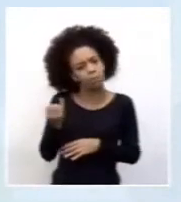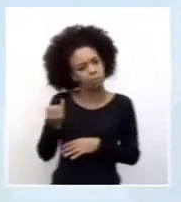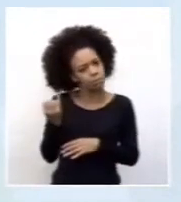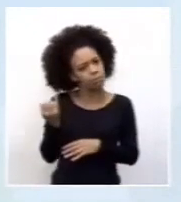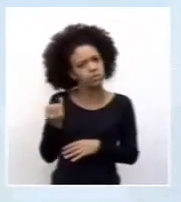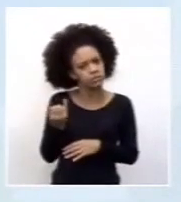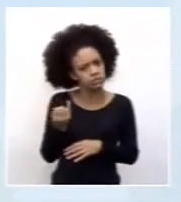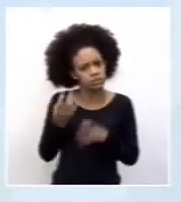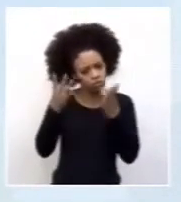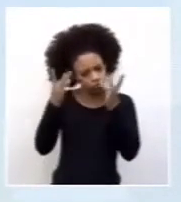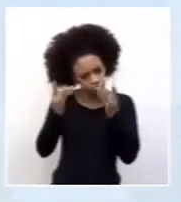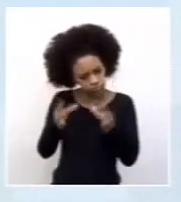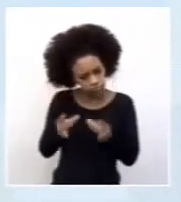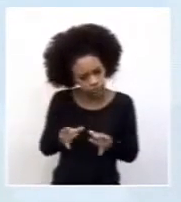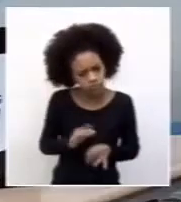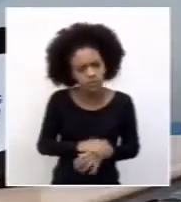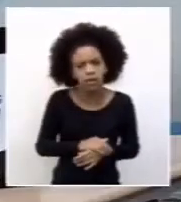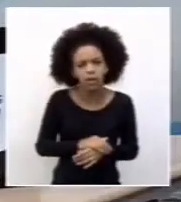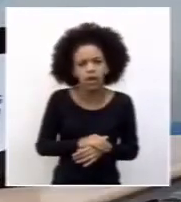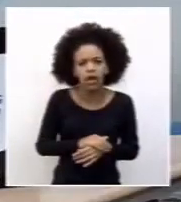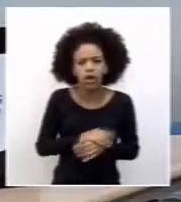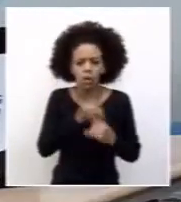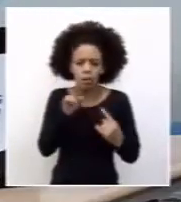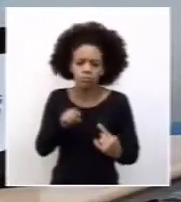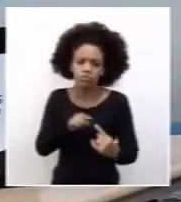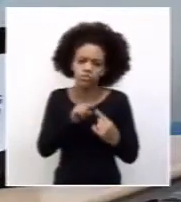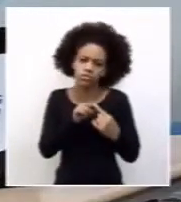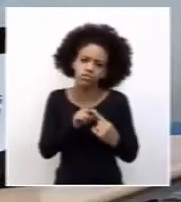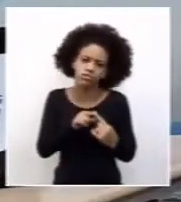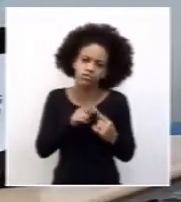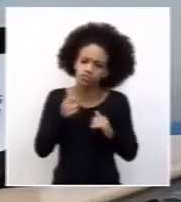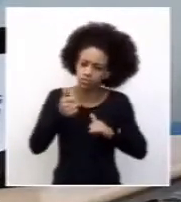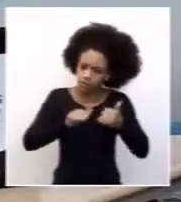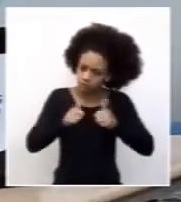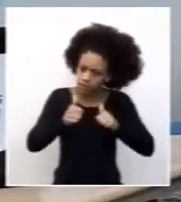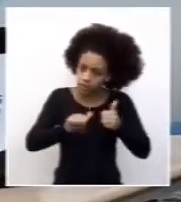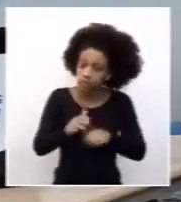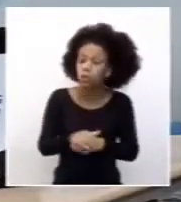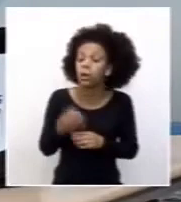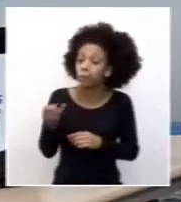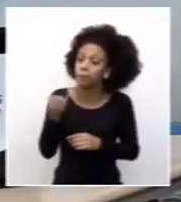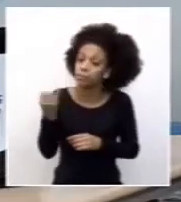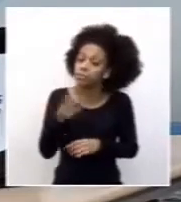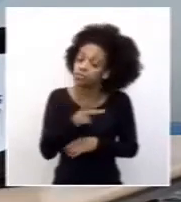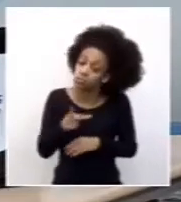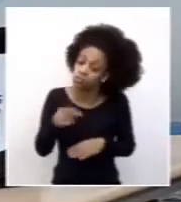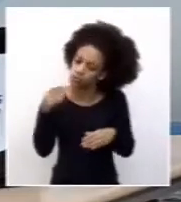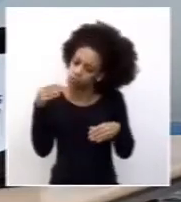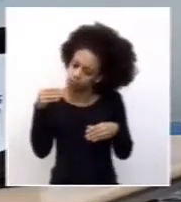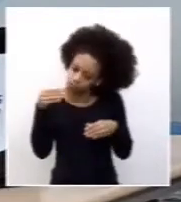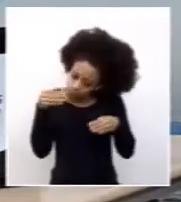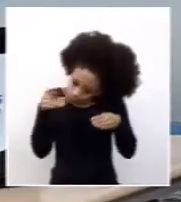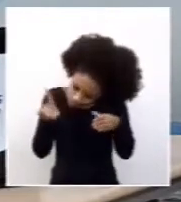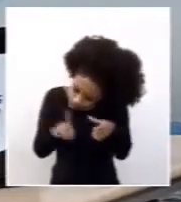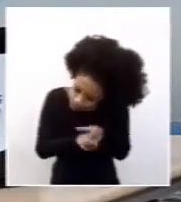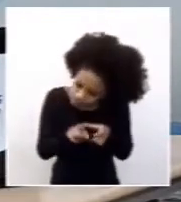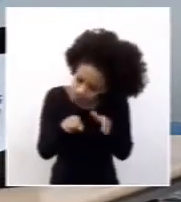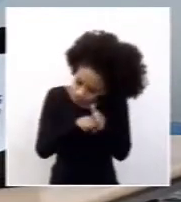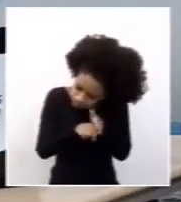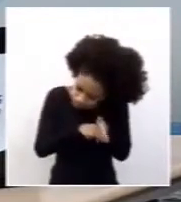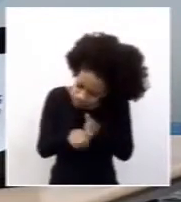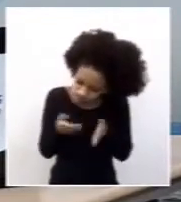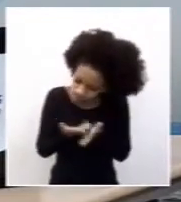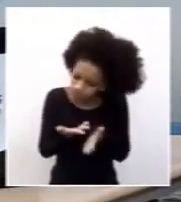a destacação dessa questão da meta-avaliação. Então é muito importante os professores adentrar um pouquinho dentro desses materiais